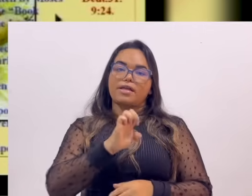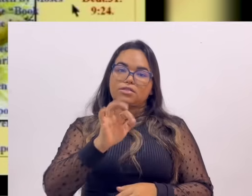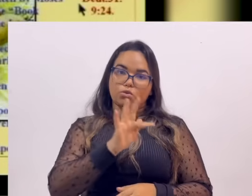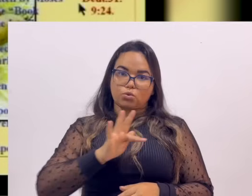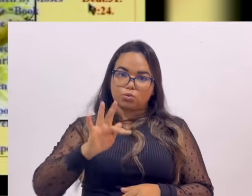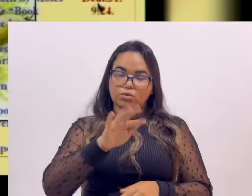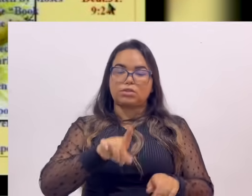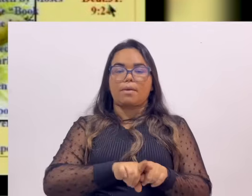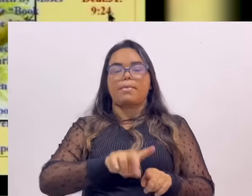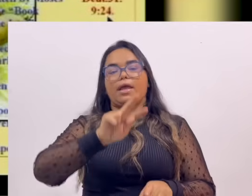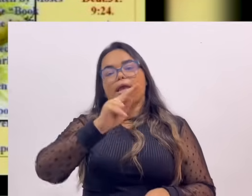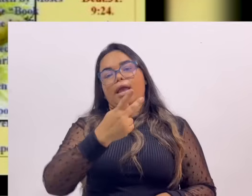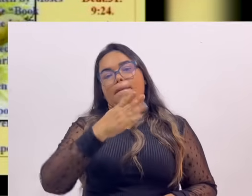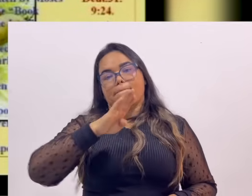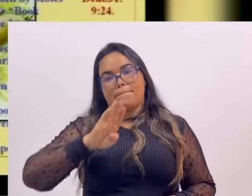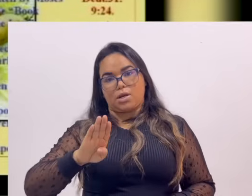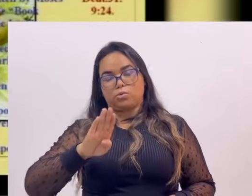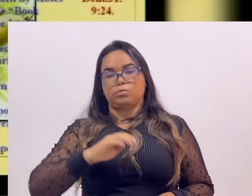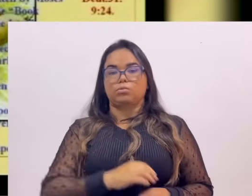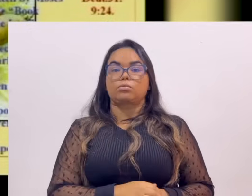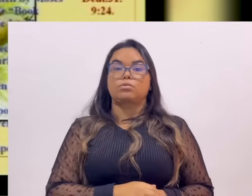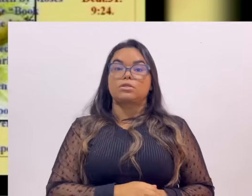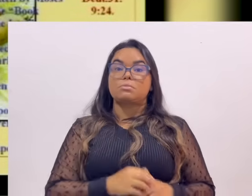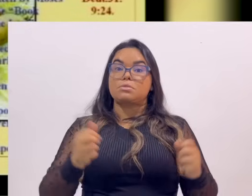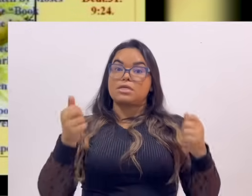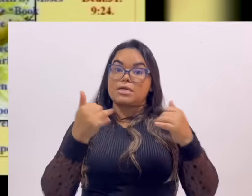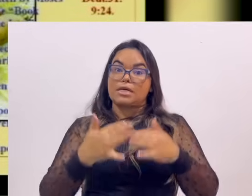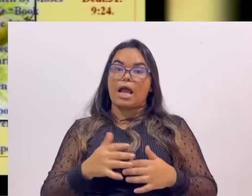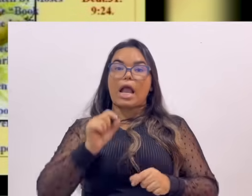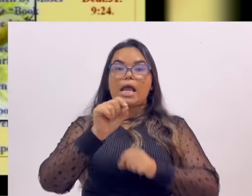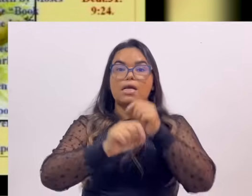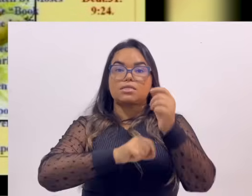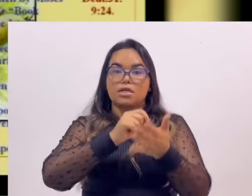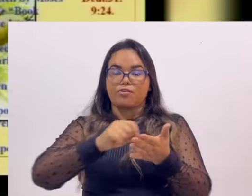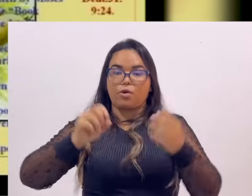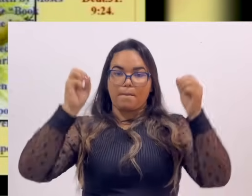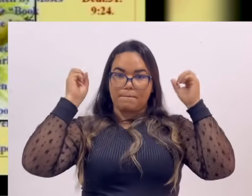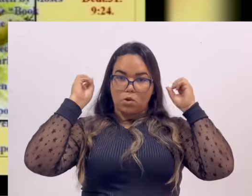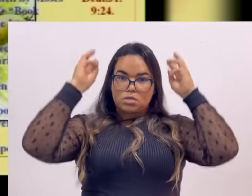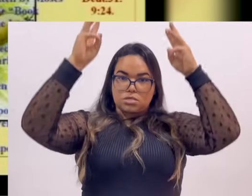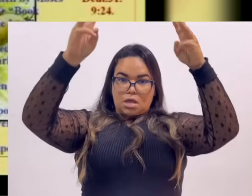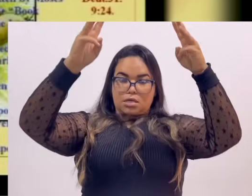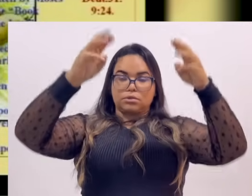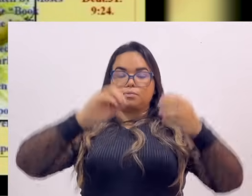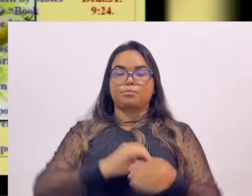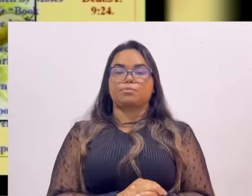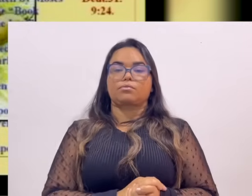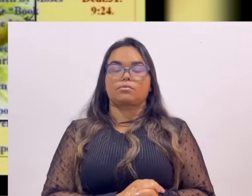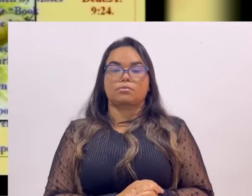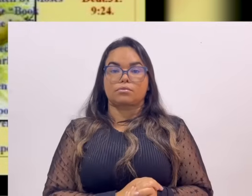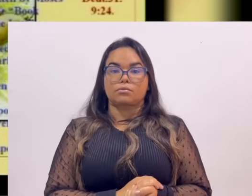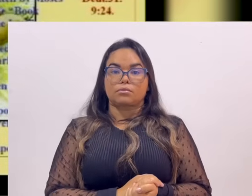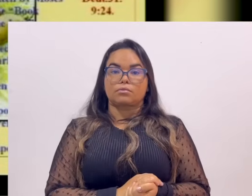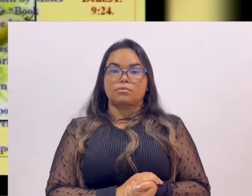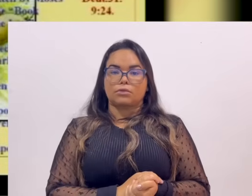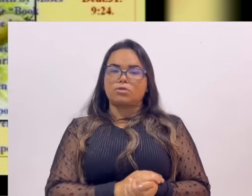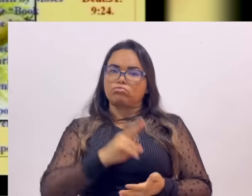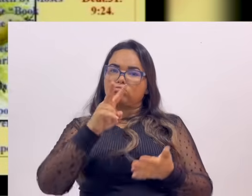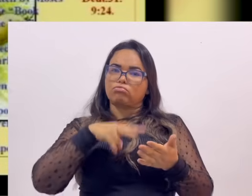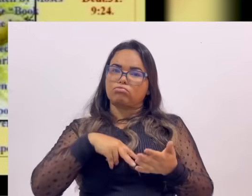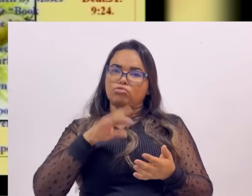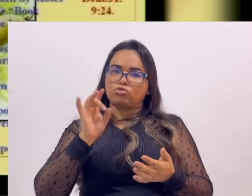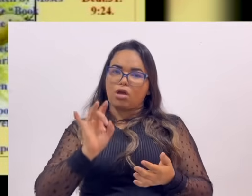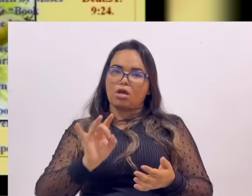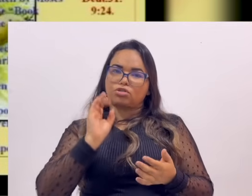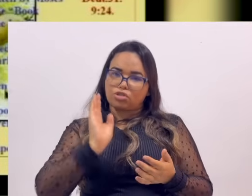15 Hebreus 9, 10 Foi escrita por Moisés e foi posta no livro da lei. Acabamos de ler